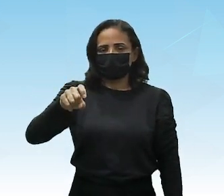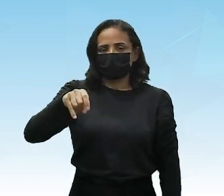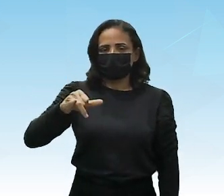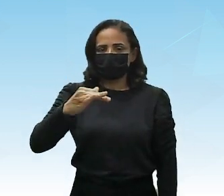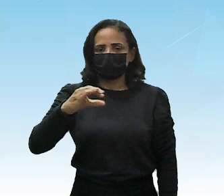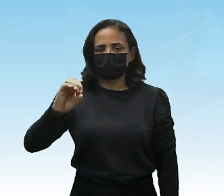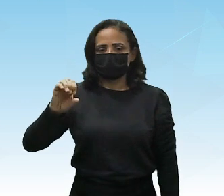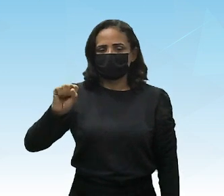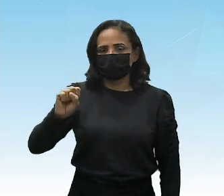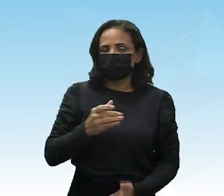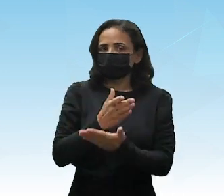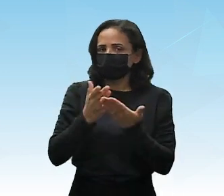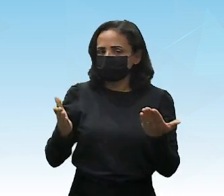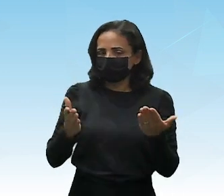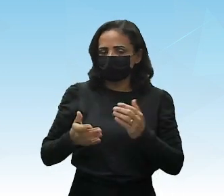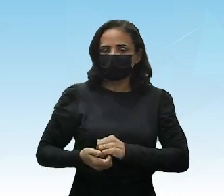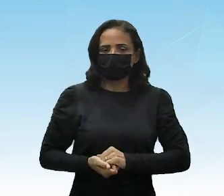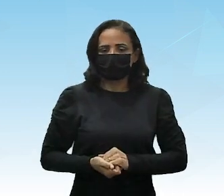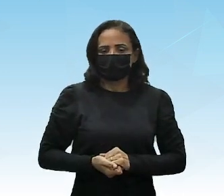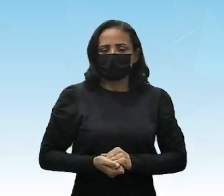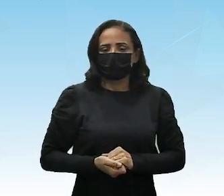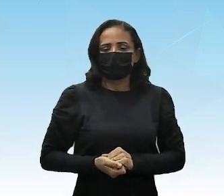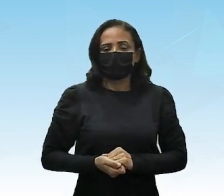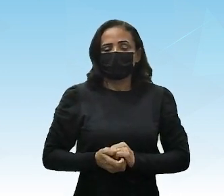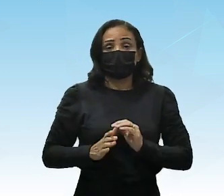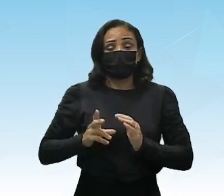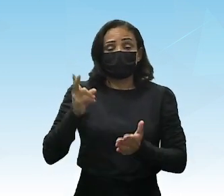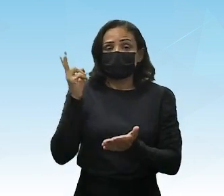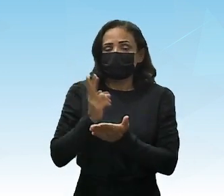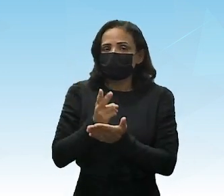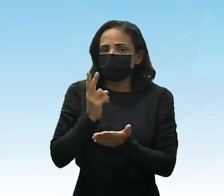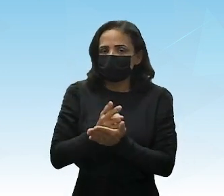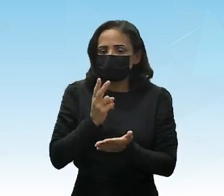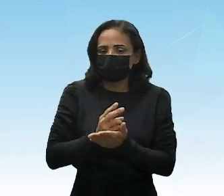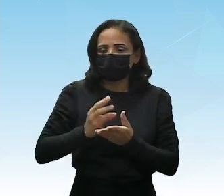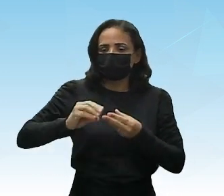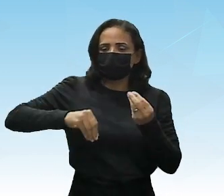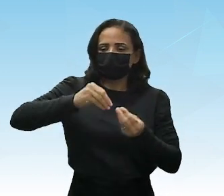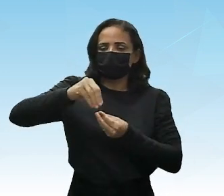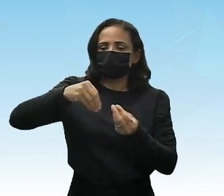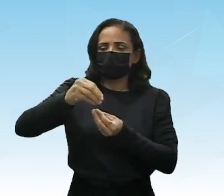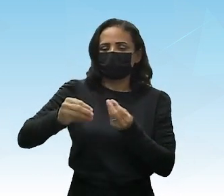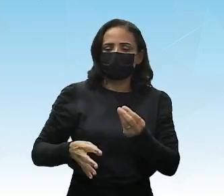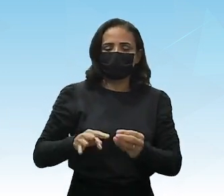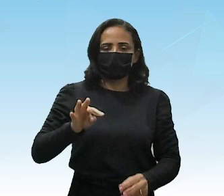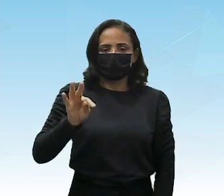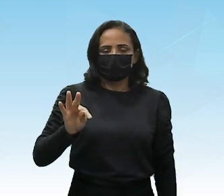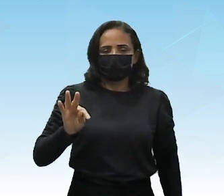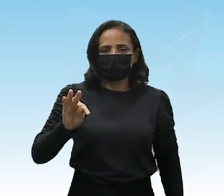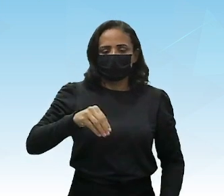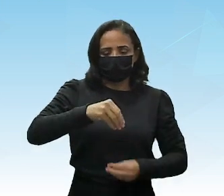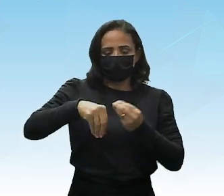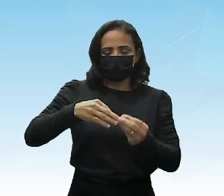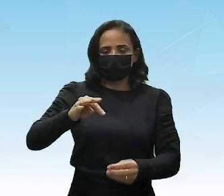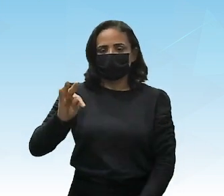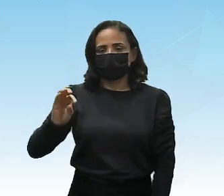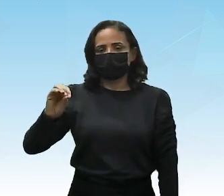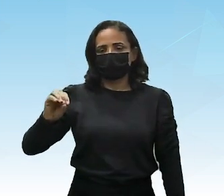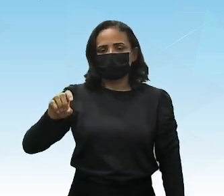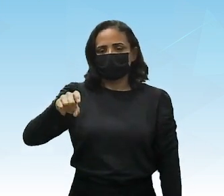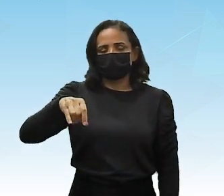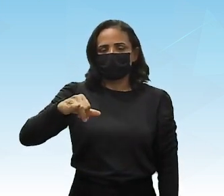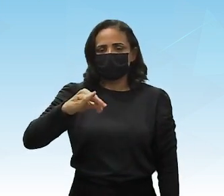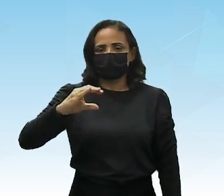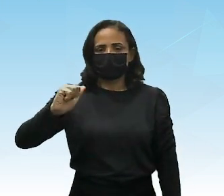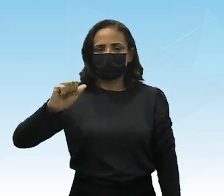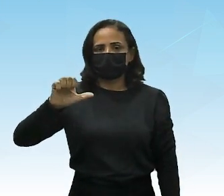preciso que vocês não esqueçam? Olha para mim. Toda vez que for substância tóxica, ela aumenta ao longo da cadeia. E